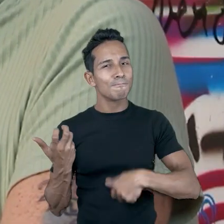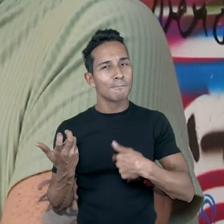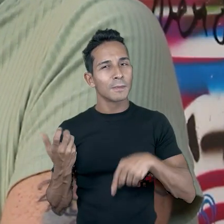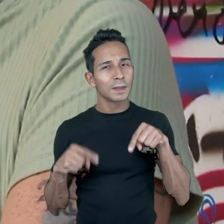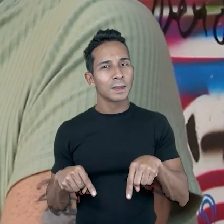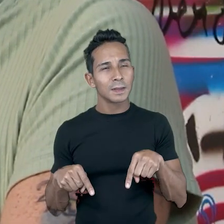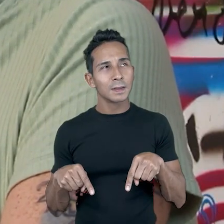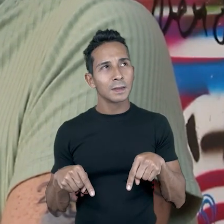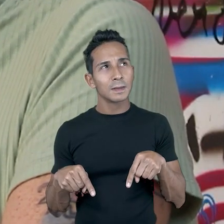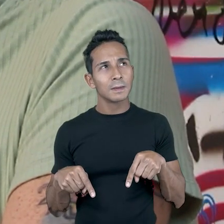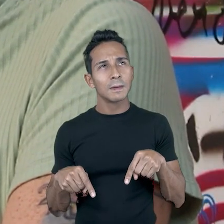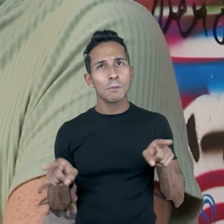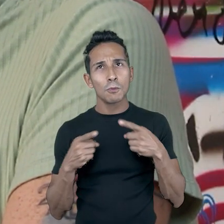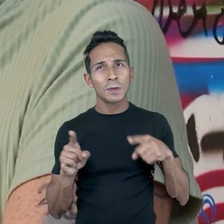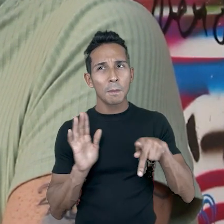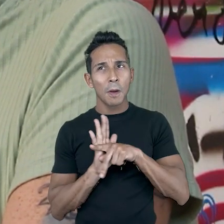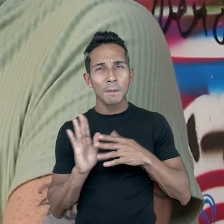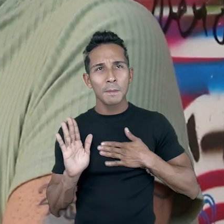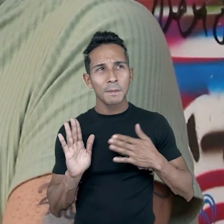Última vez que eu toquei aqui,